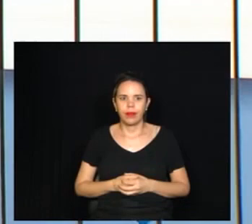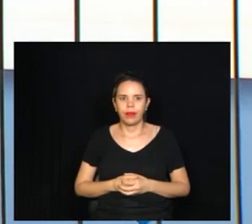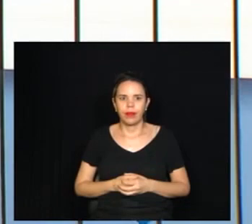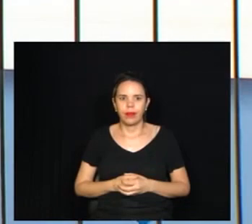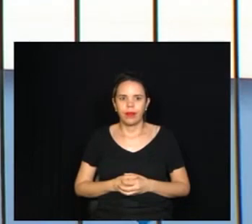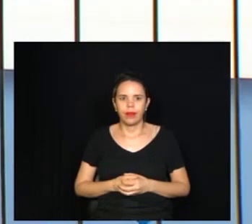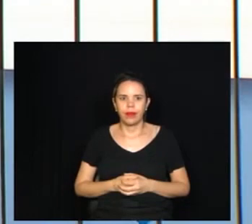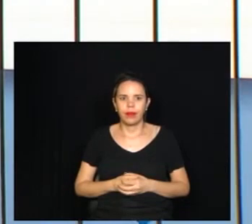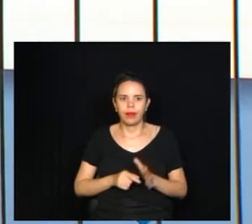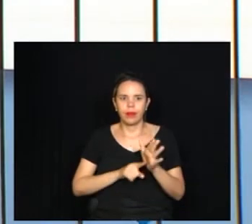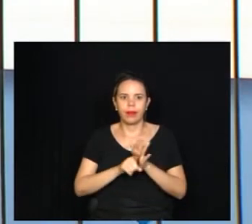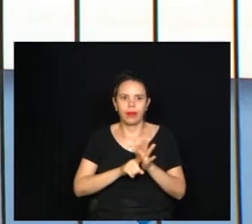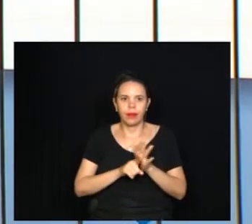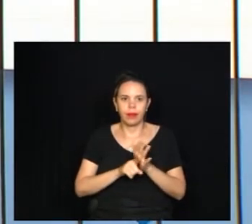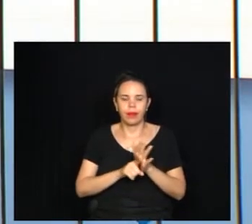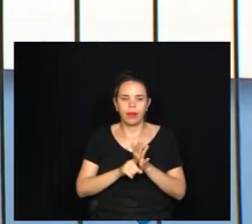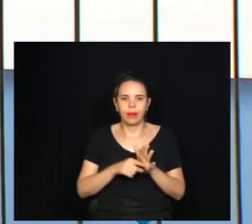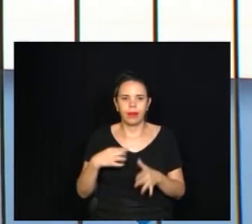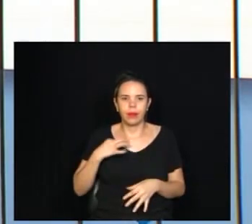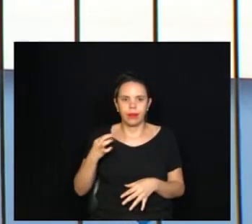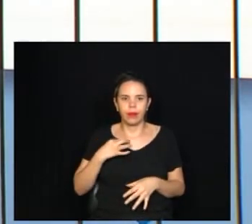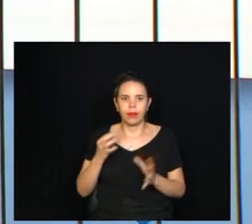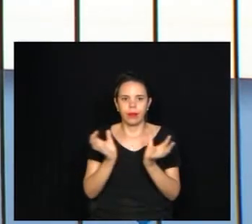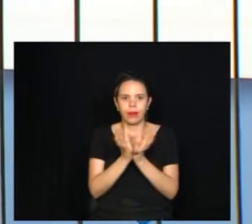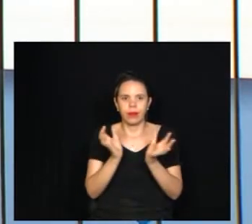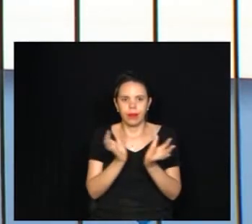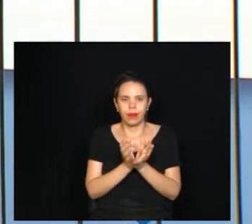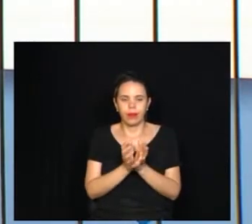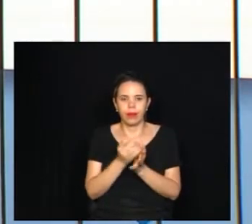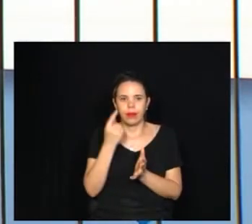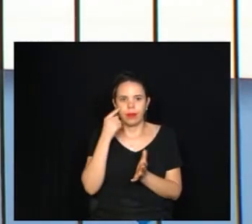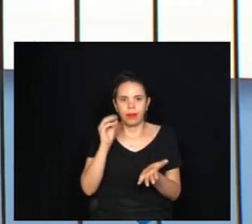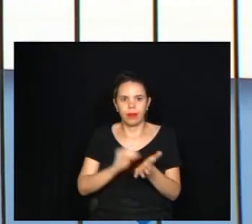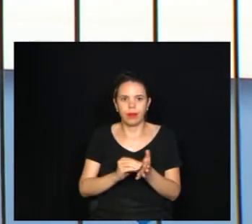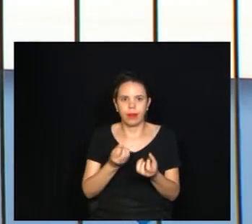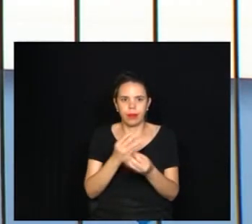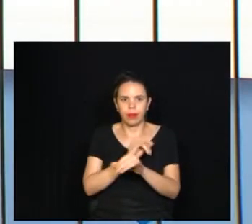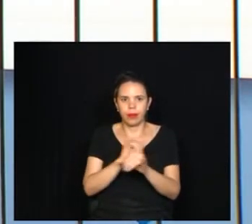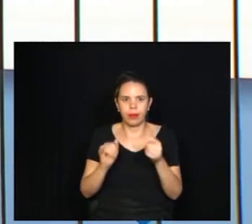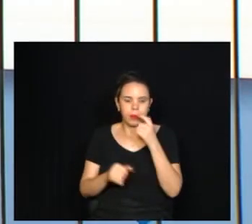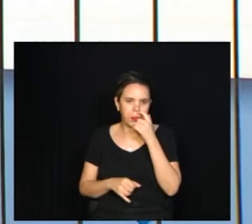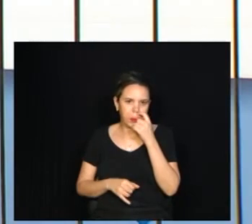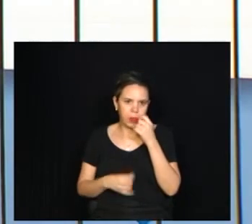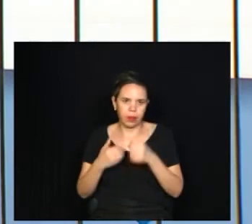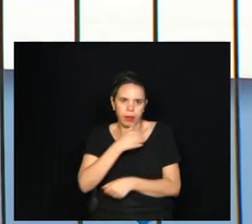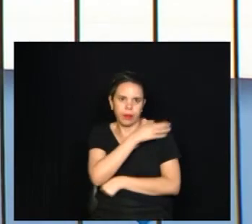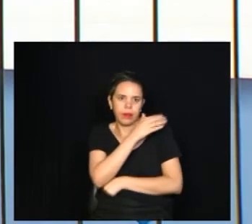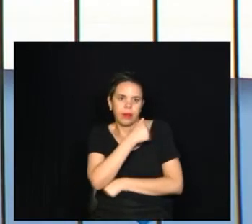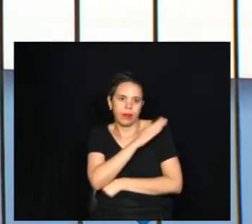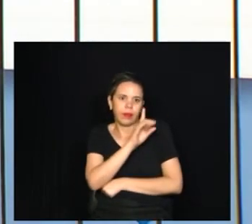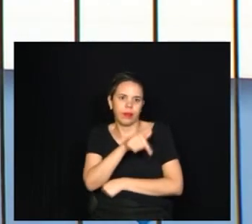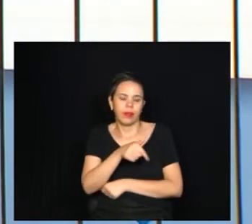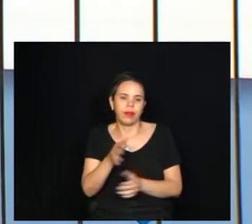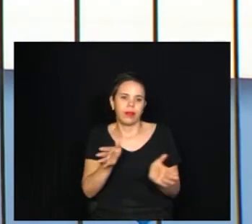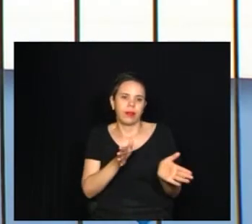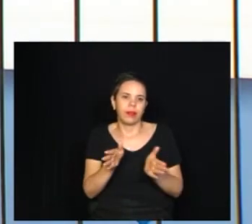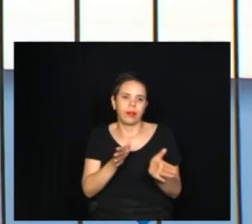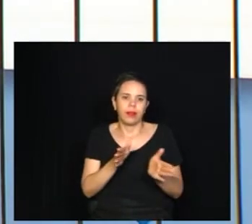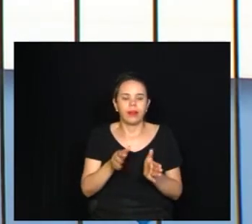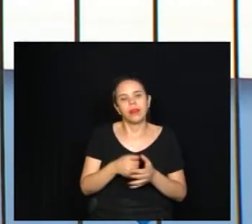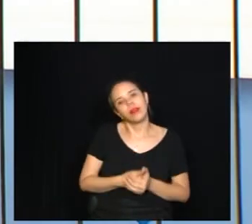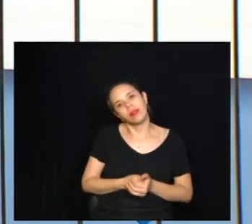E de acordo com uma das voluntárias do comitê, olha, a falta de informação, preconceito e